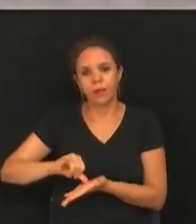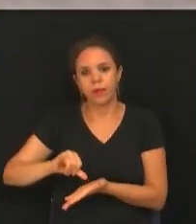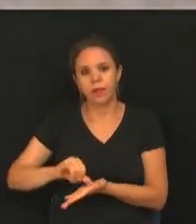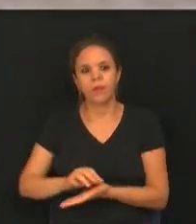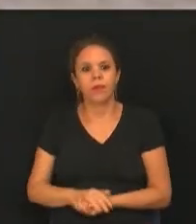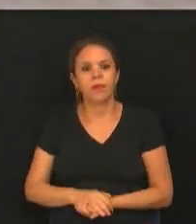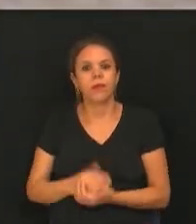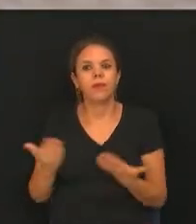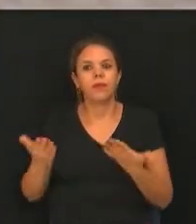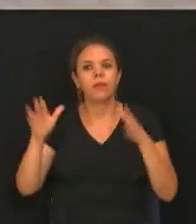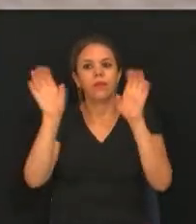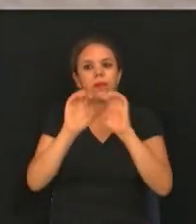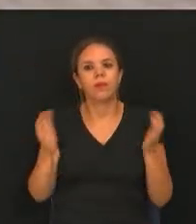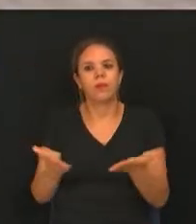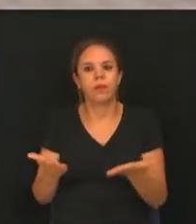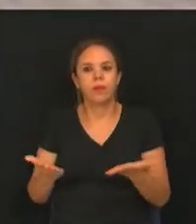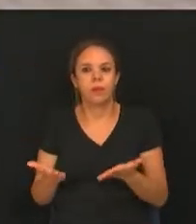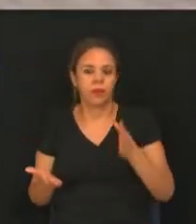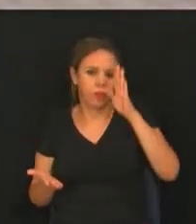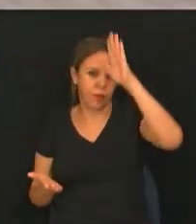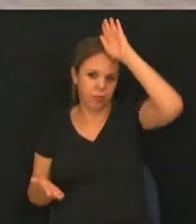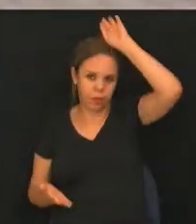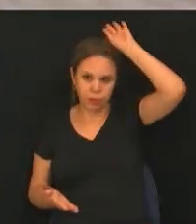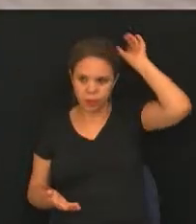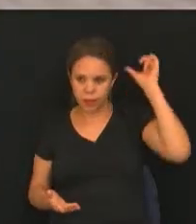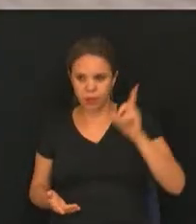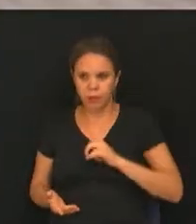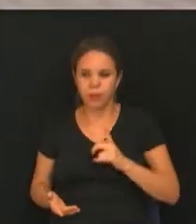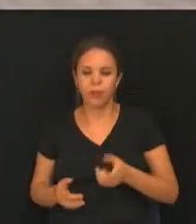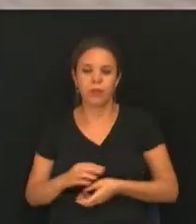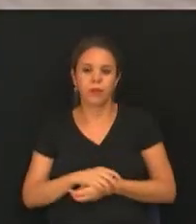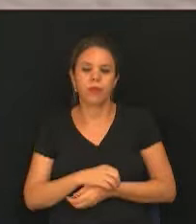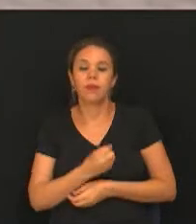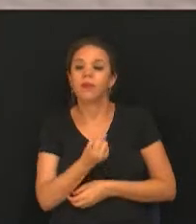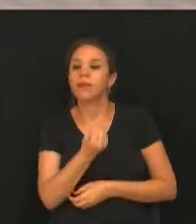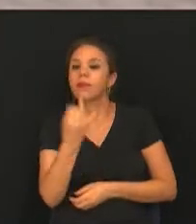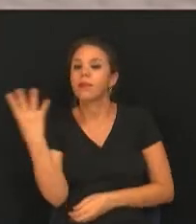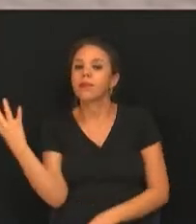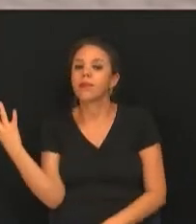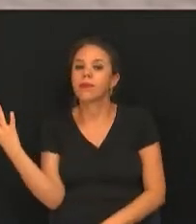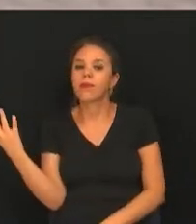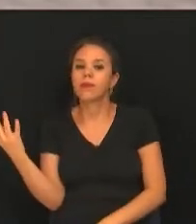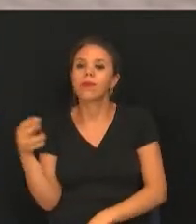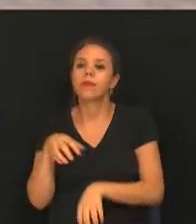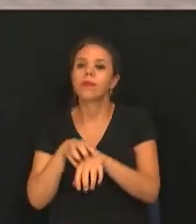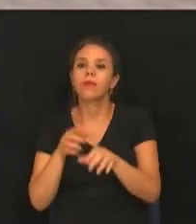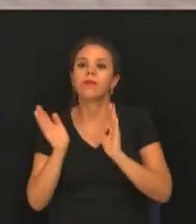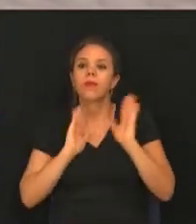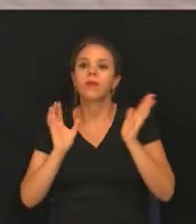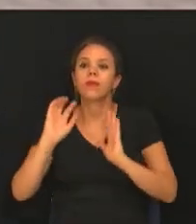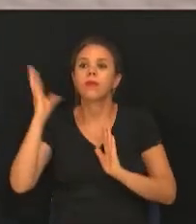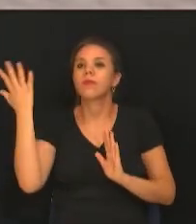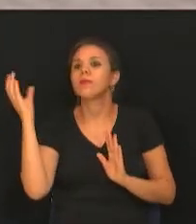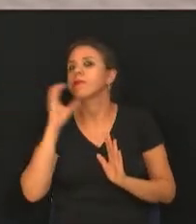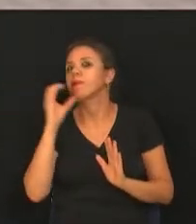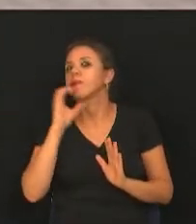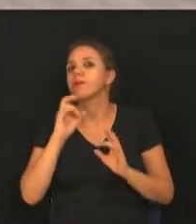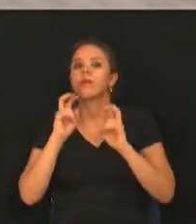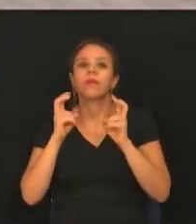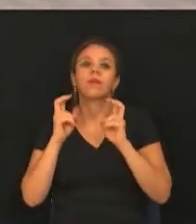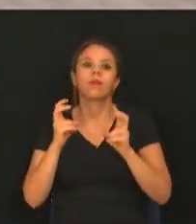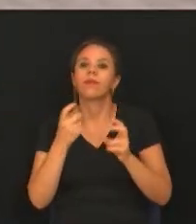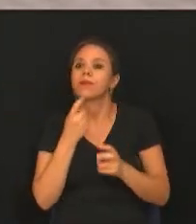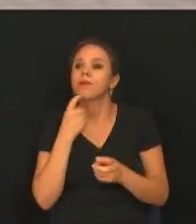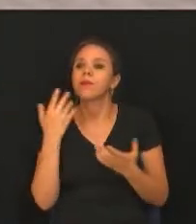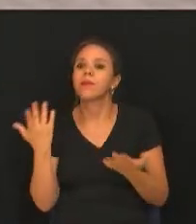é a estrutura hoje que o Corpo de Bombeiros tem em Campinas? Vocês são quantos? São quantas viaturas? Quando ocorre algum incidente aqui em Campinas,